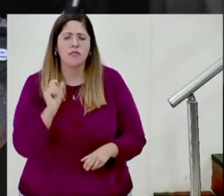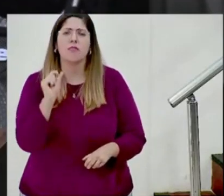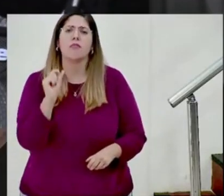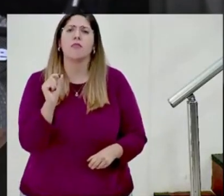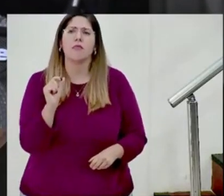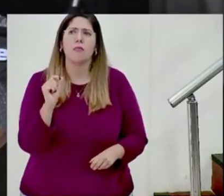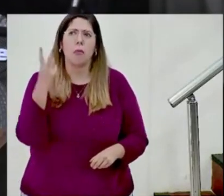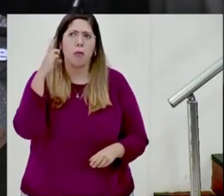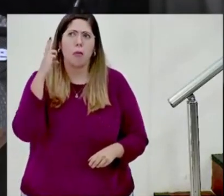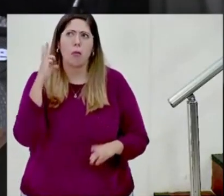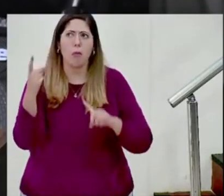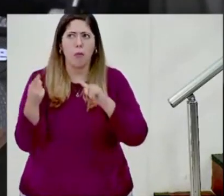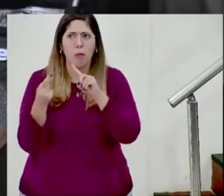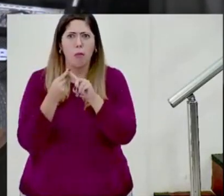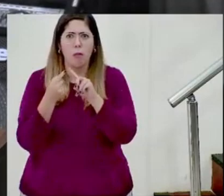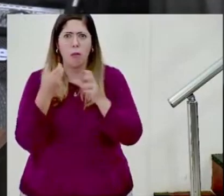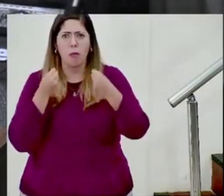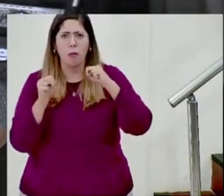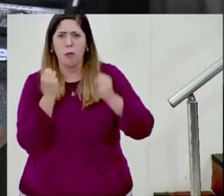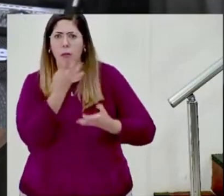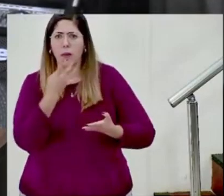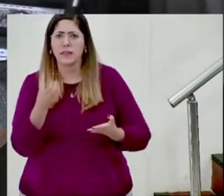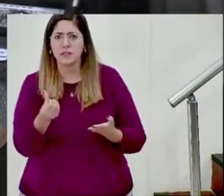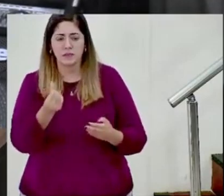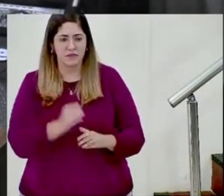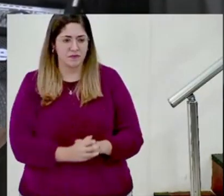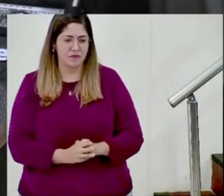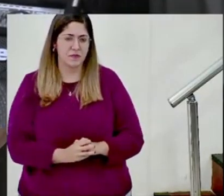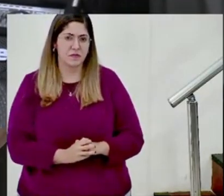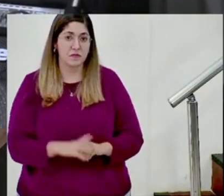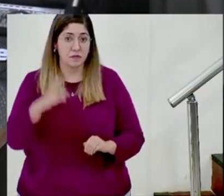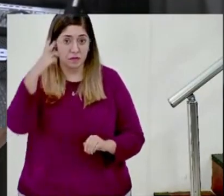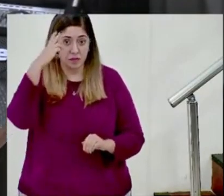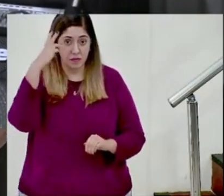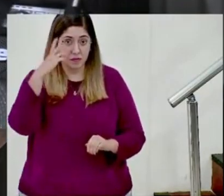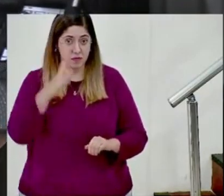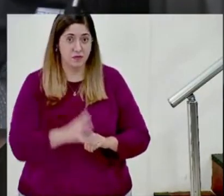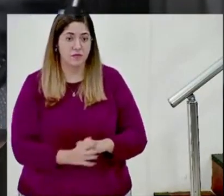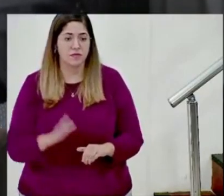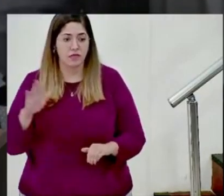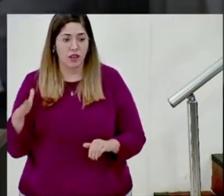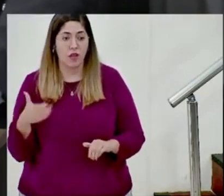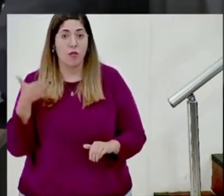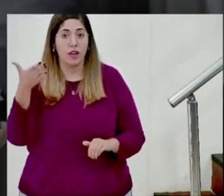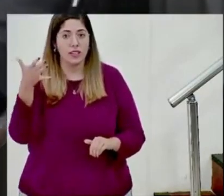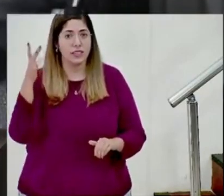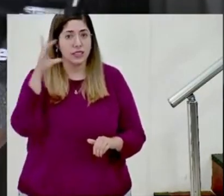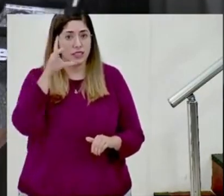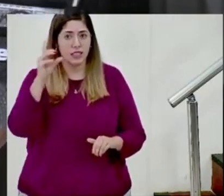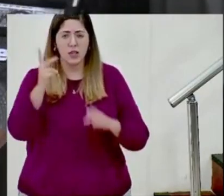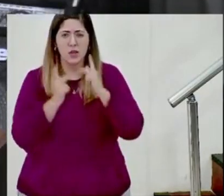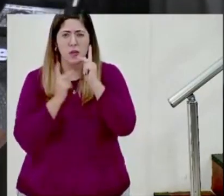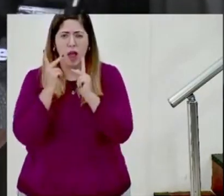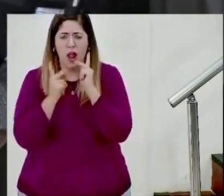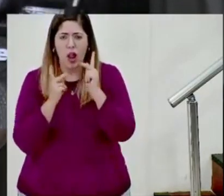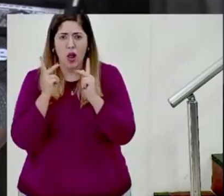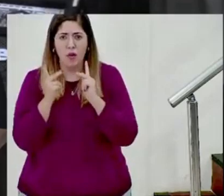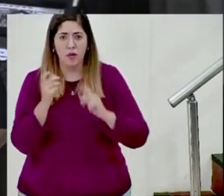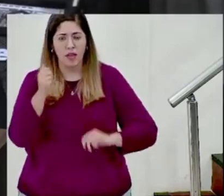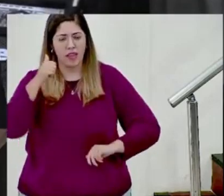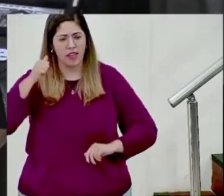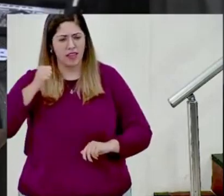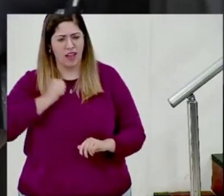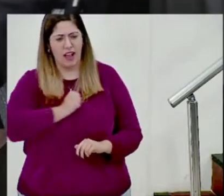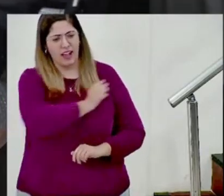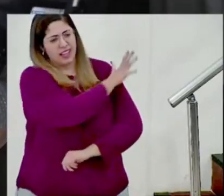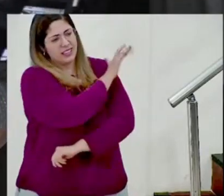Salmo 46? Vamos lá. Você se lembra que quando Deus falou com Acás, ele falou assim: para de ter medo